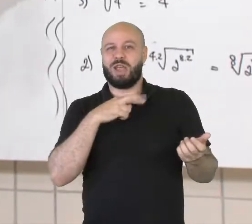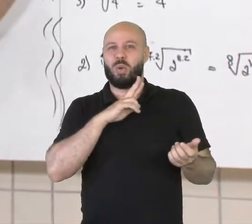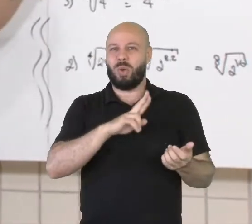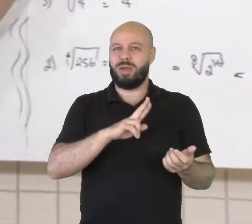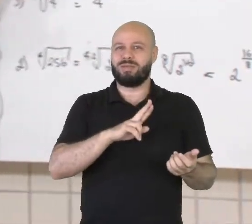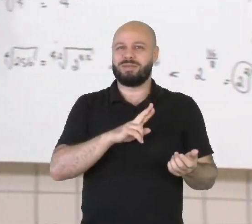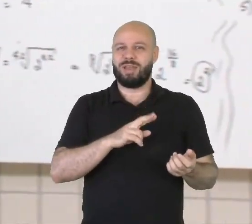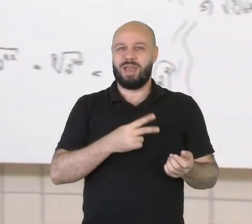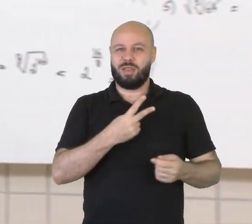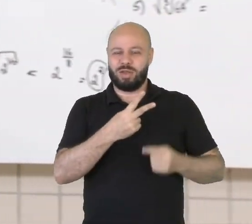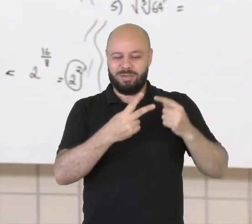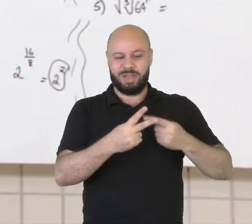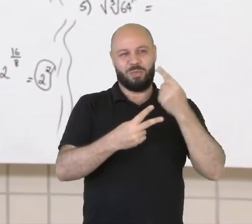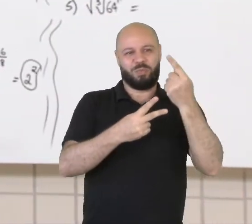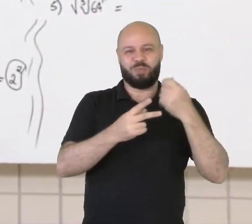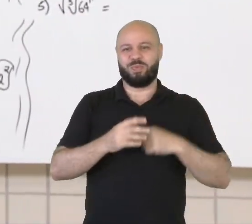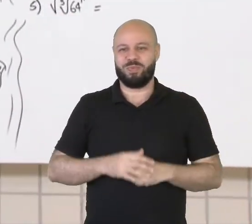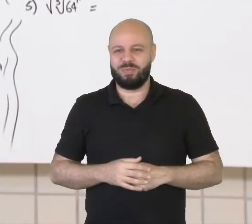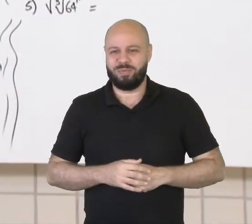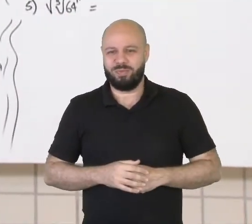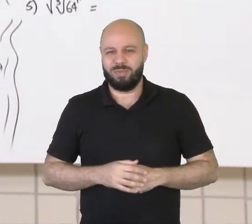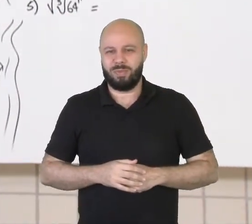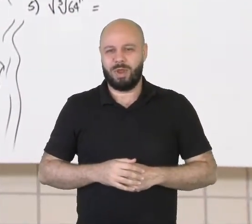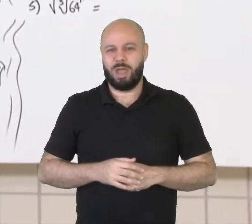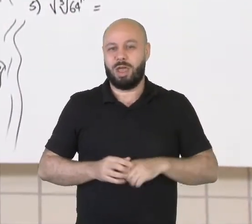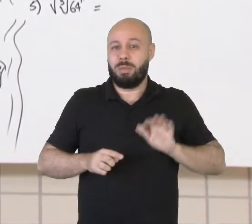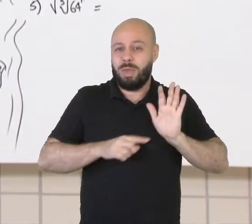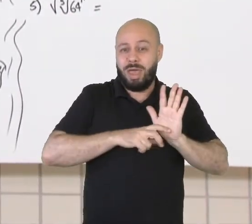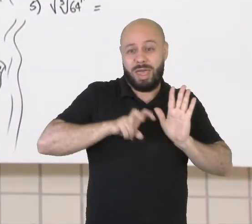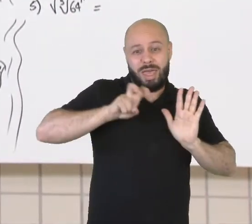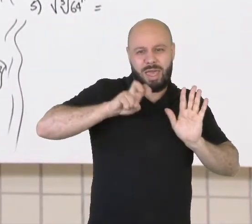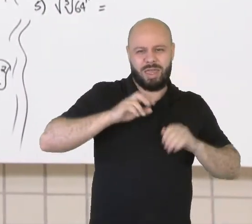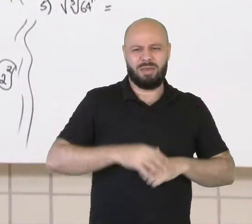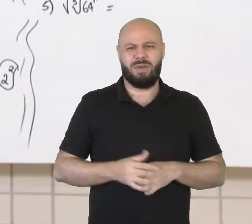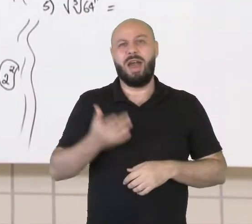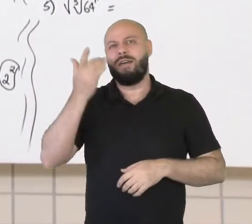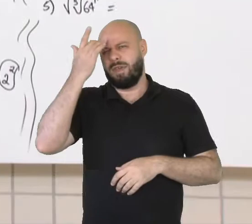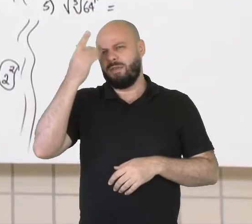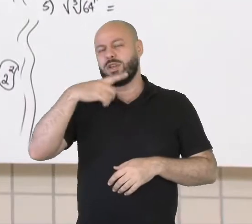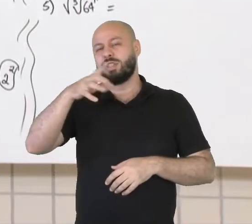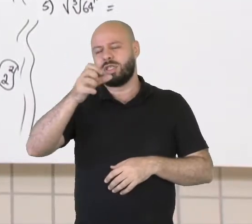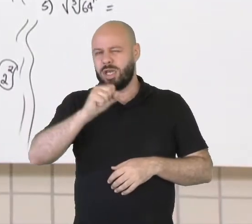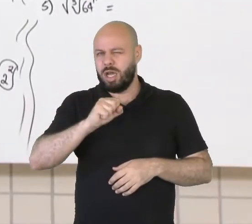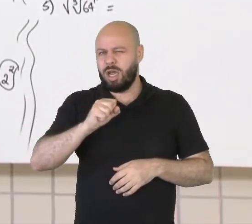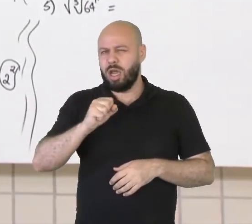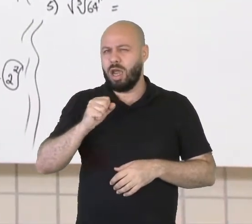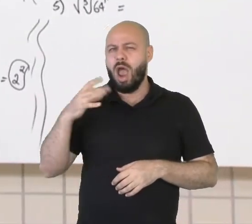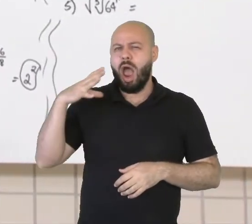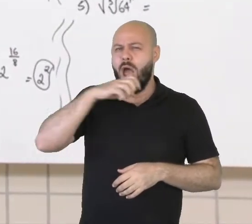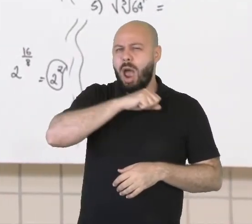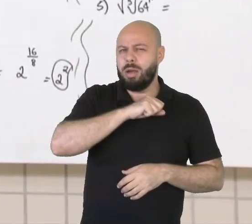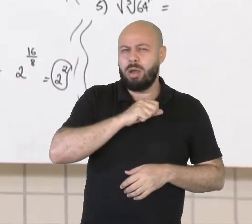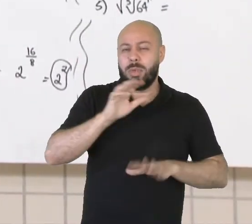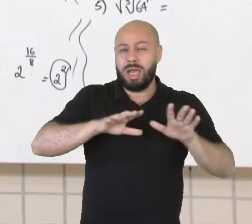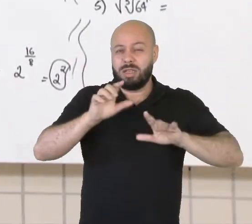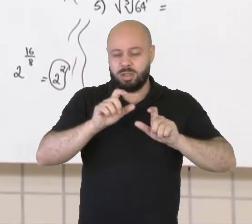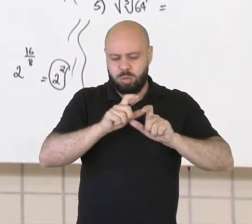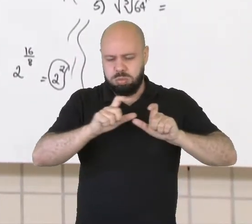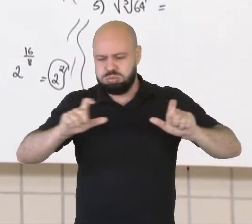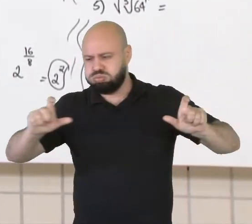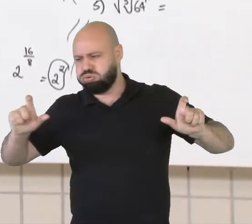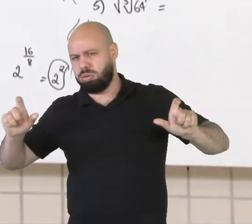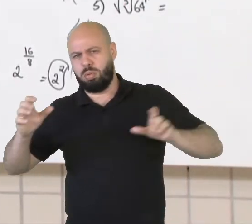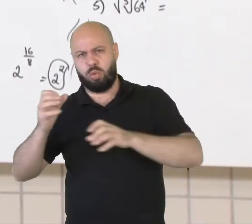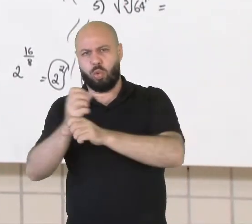última potência. Essa daqui vai facilitar muito a vida de vocês em cálculos mais longos. Se eu tiver a raiz enésima,